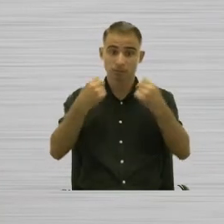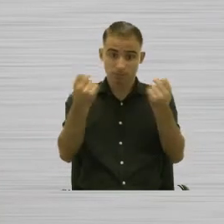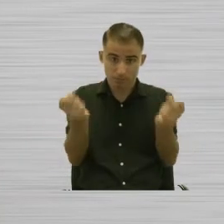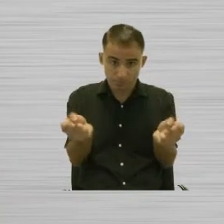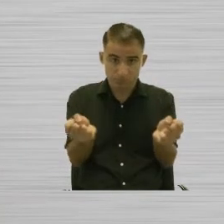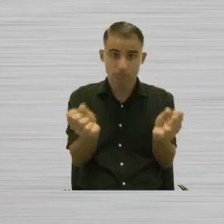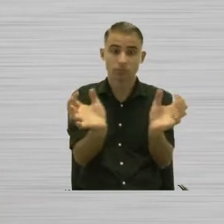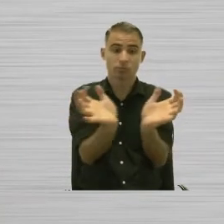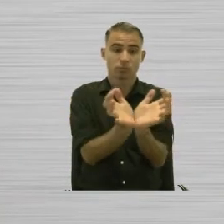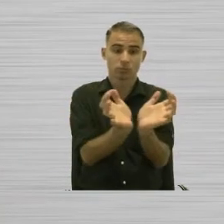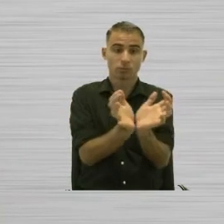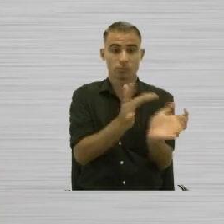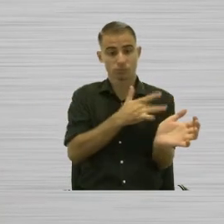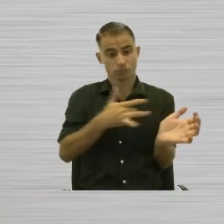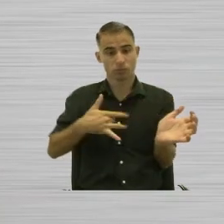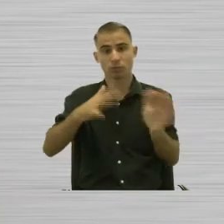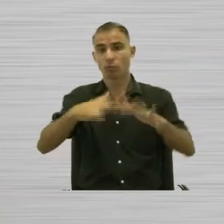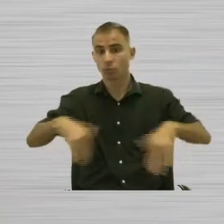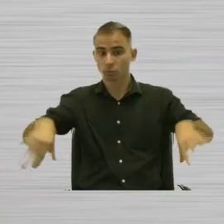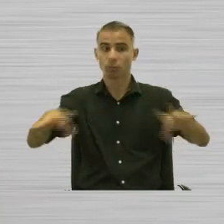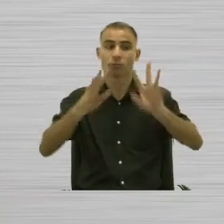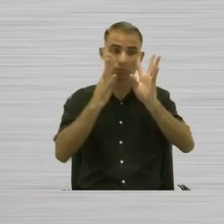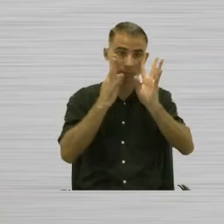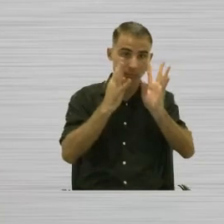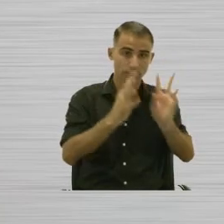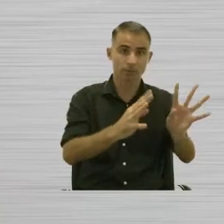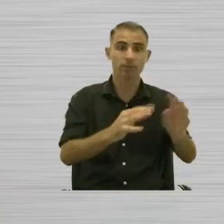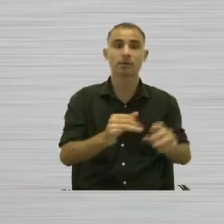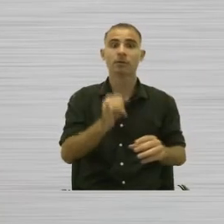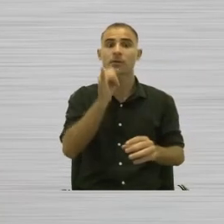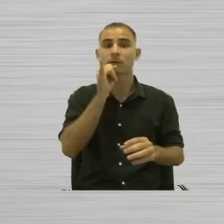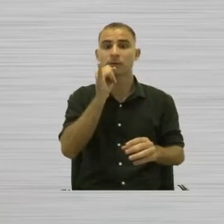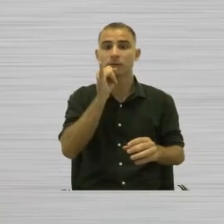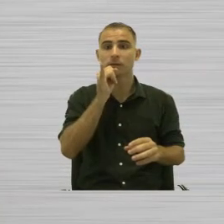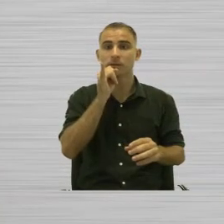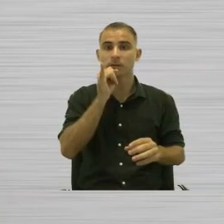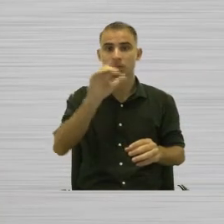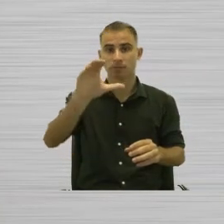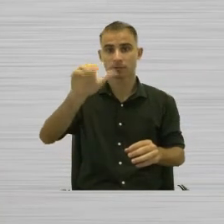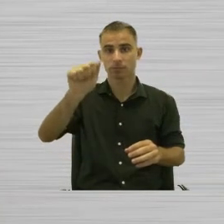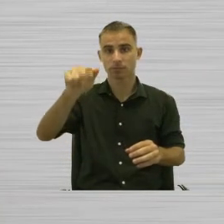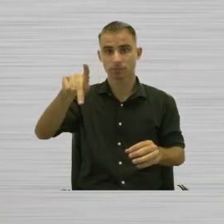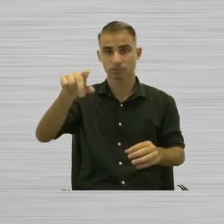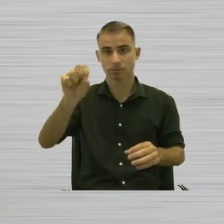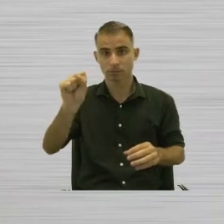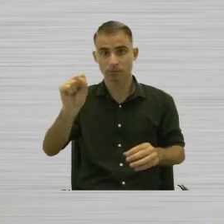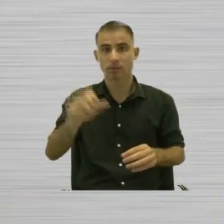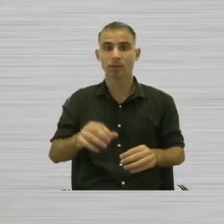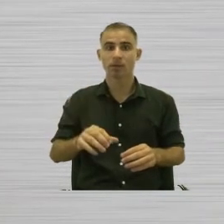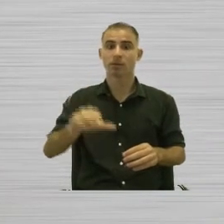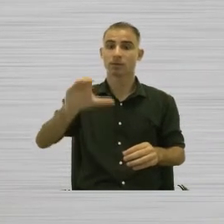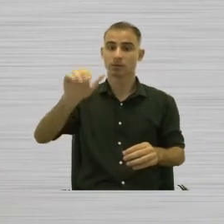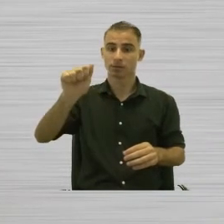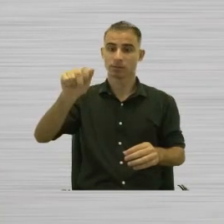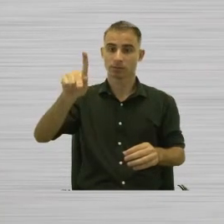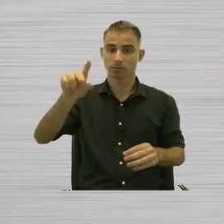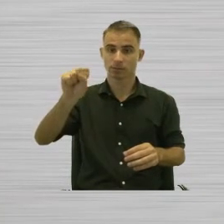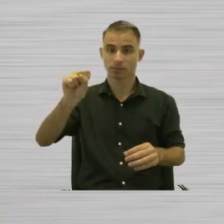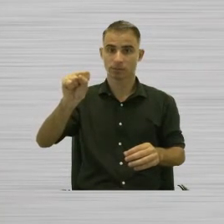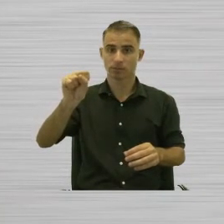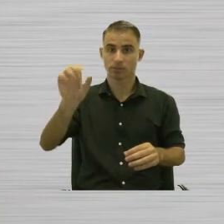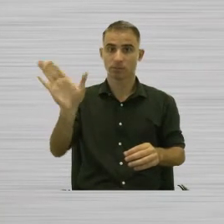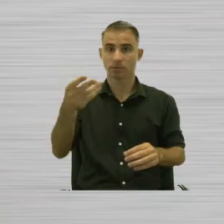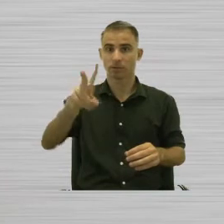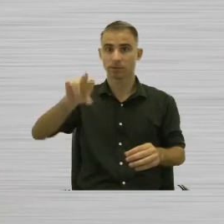né? Aqui uma gestante acompanhada pelo CAPS, pela atenção básica, pelo SESMI. Nós temos as